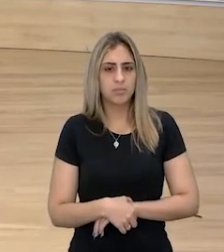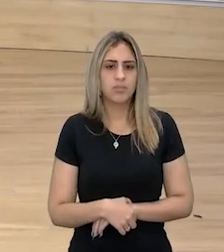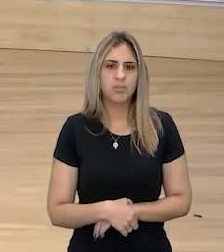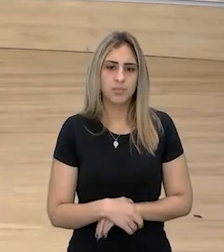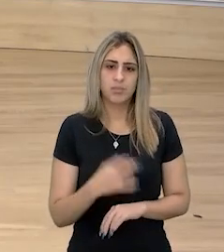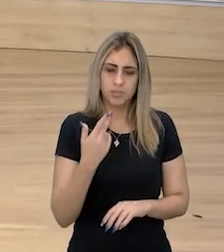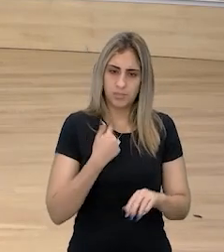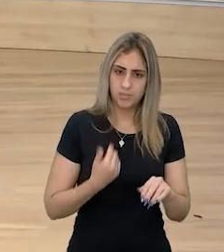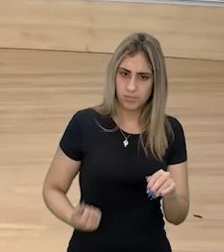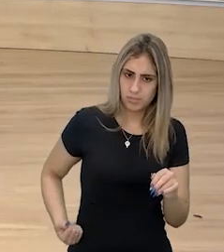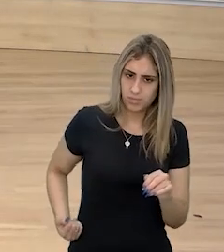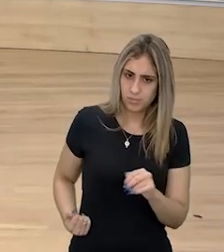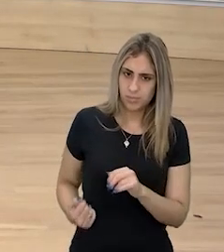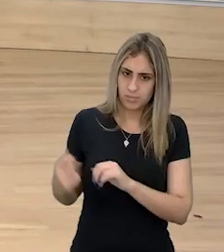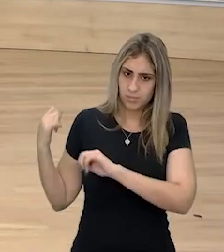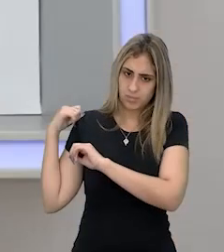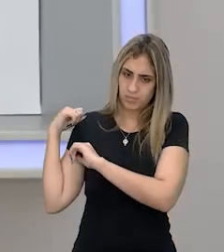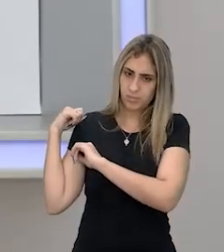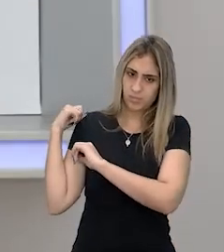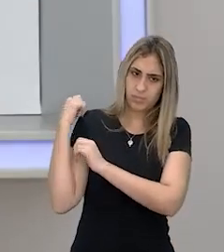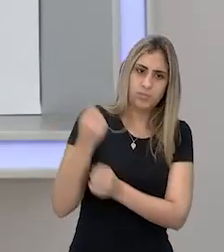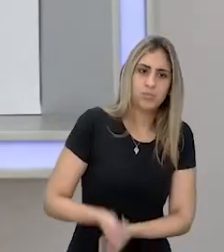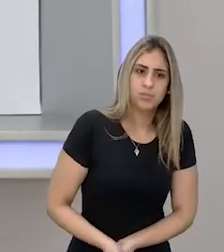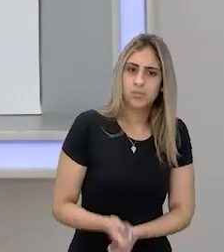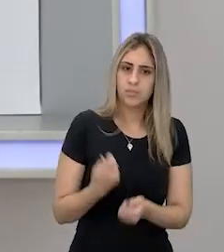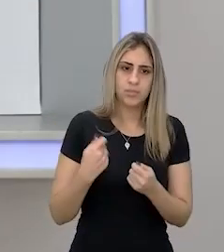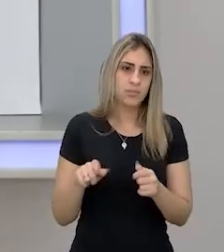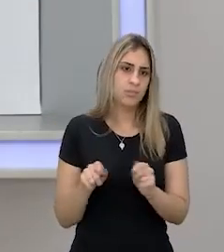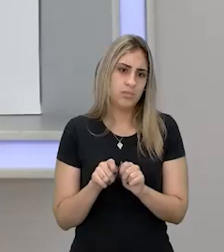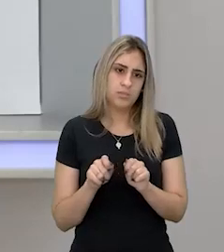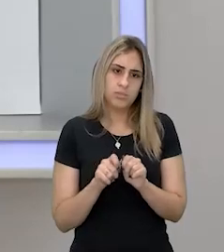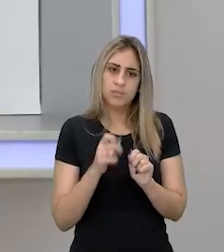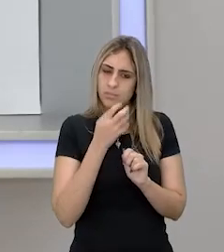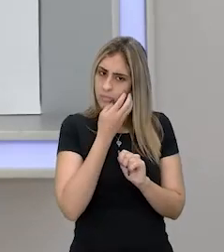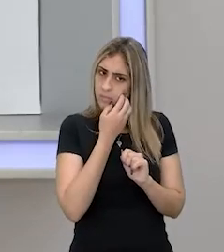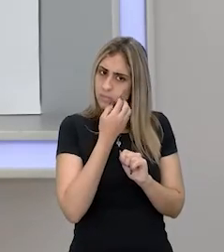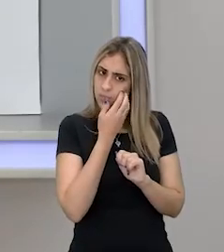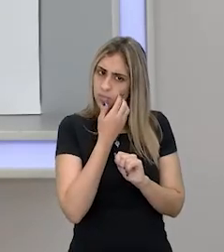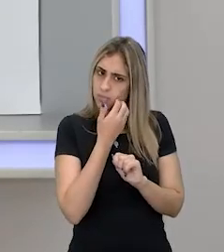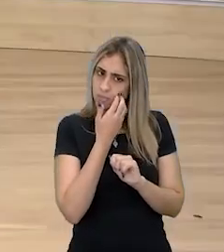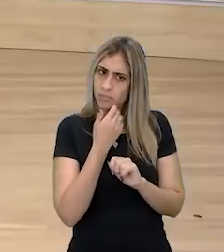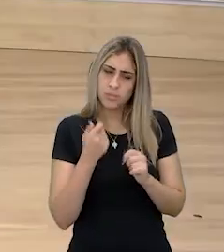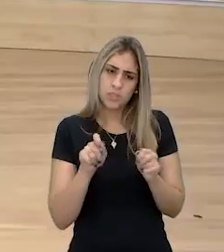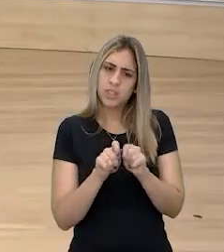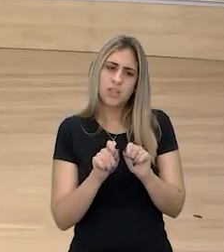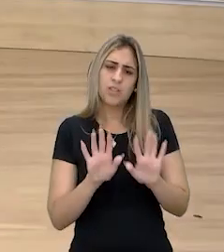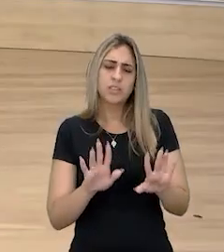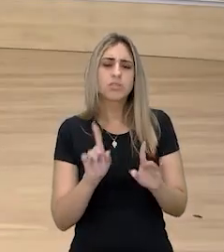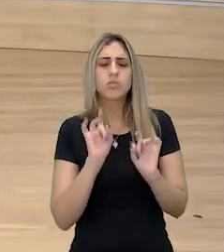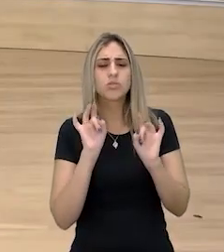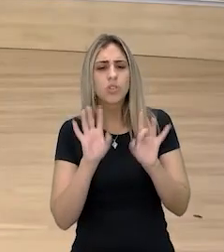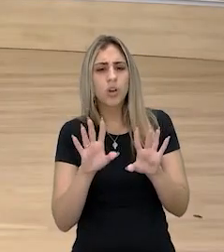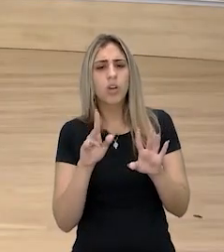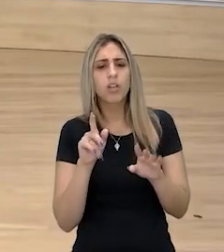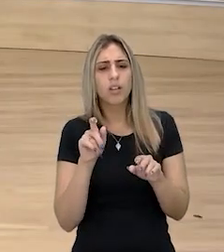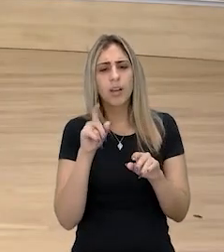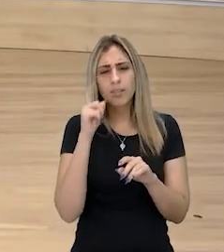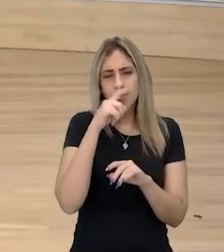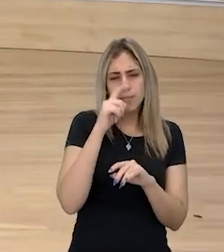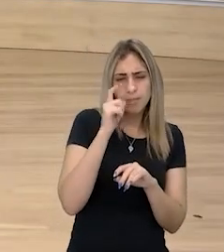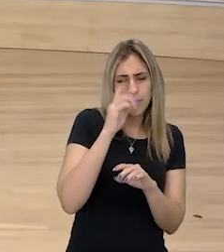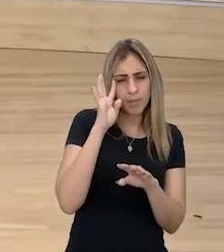golpe que eu fiz, que seria uma chave de braço. Uh-huh. Não precisa fazer... A chave, né? De braço. Né? No entanto, se vocês perceberam,